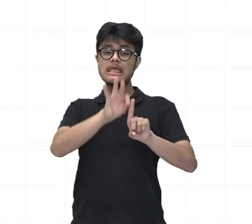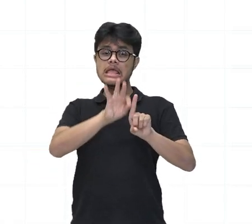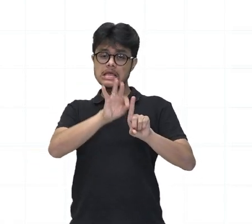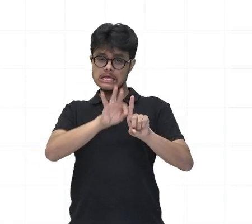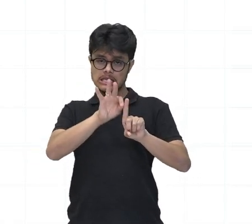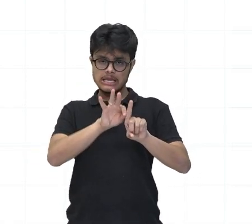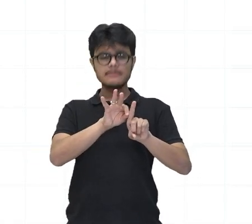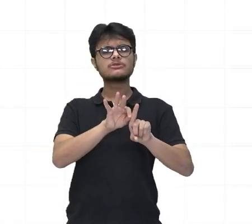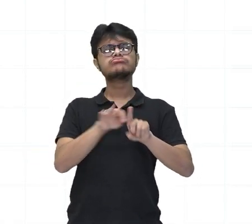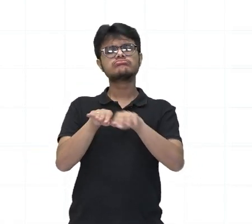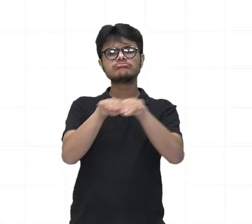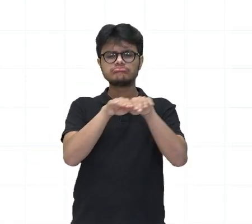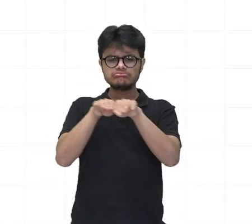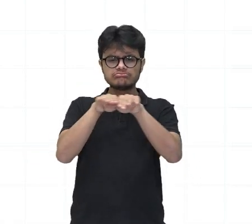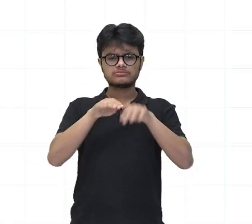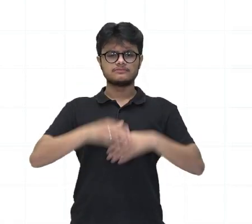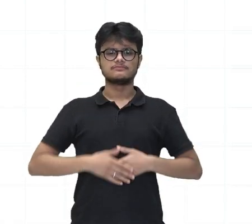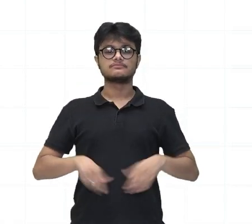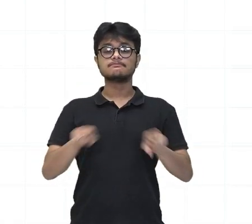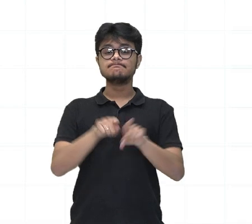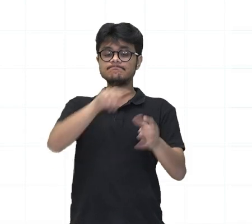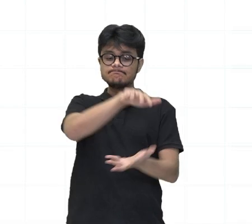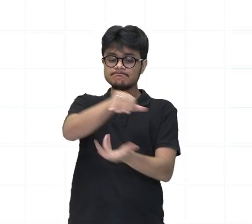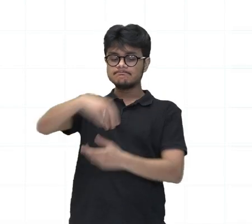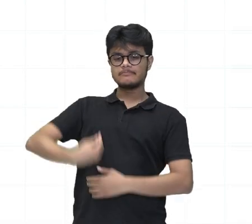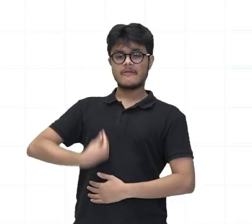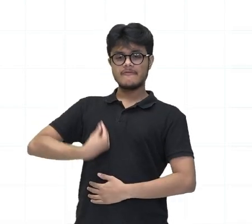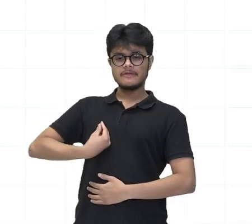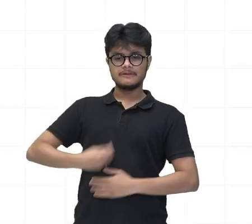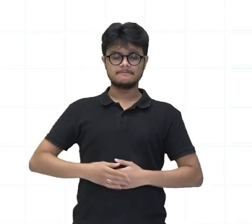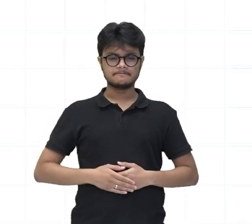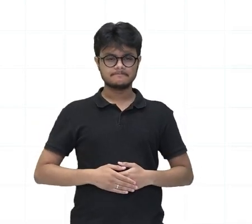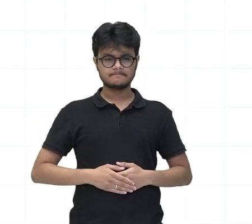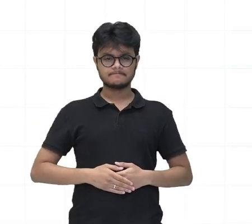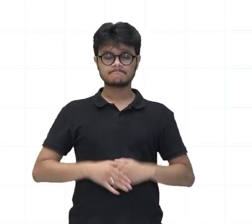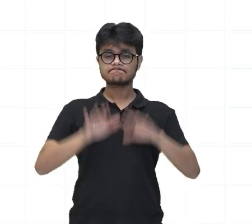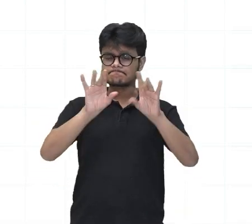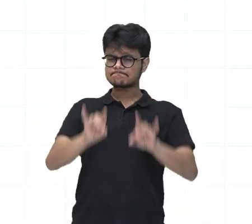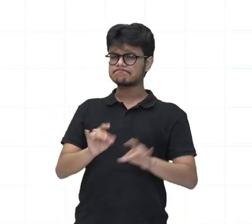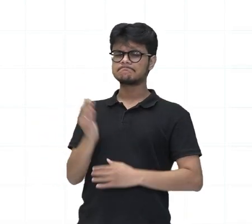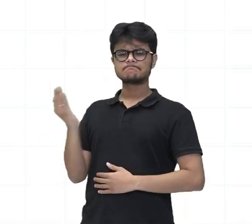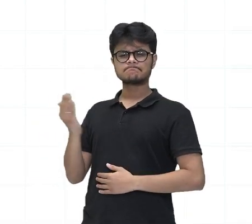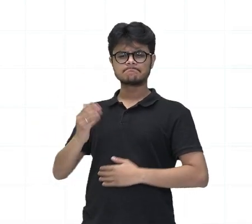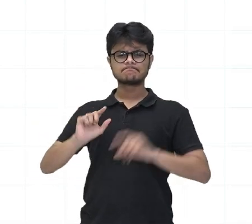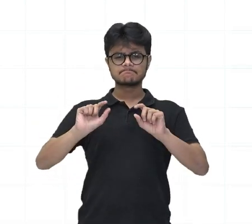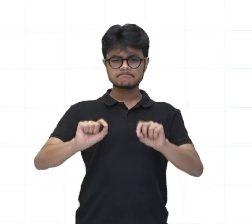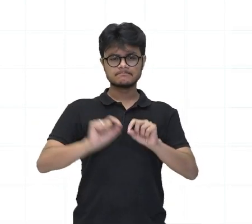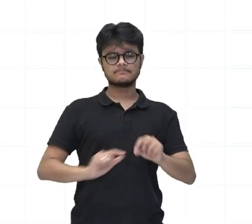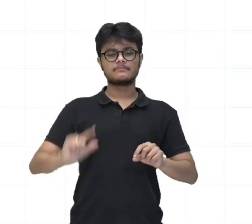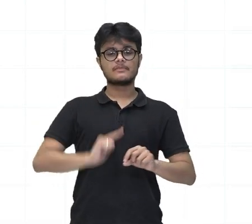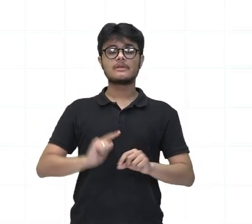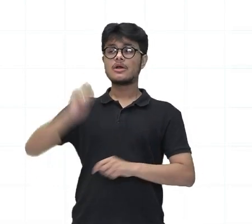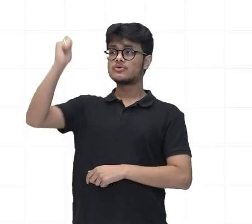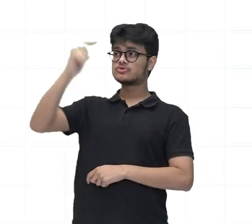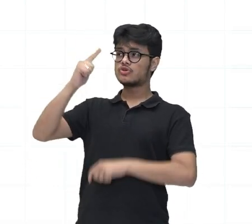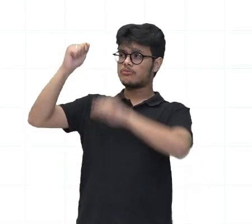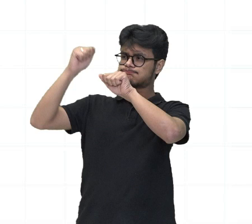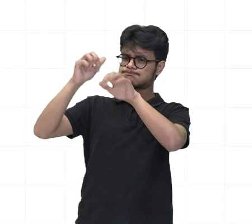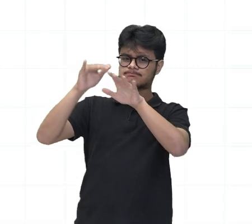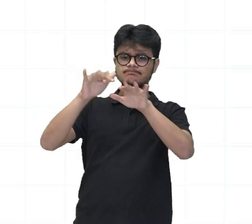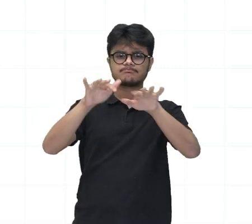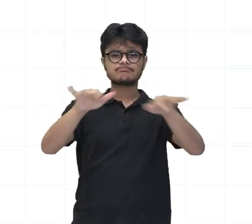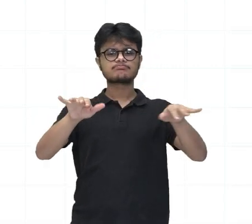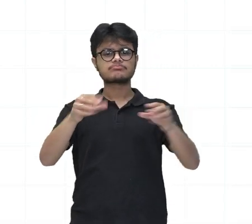equilíbrio termodinâmico e vida na Terra. No detalhamento, temos a radiação solar